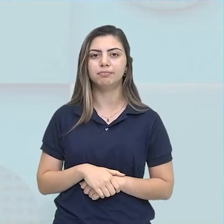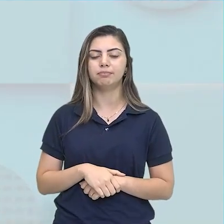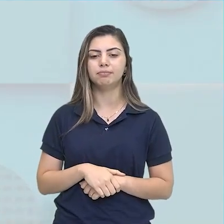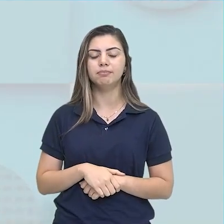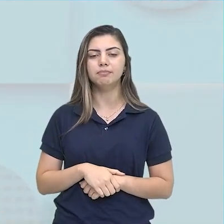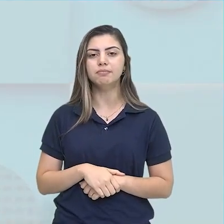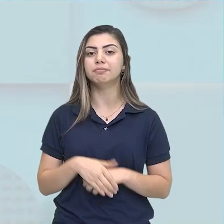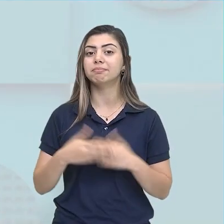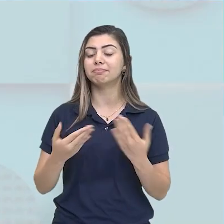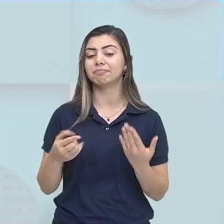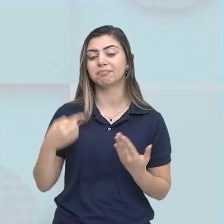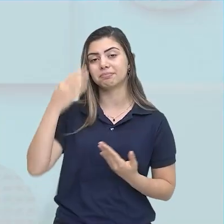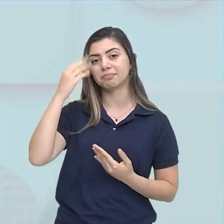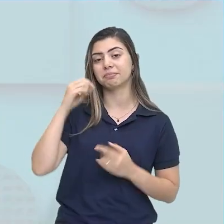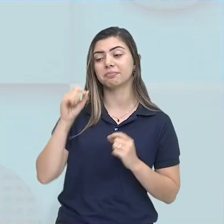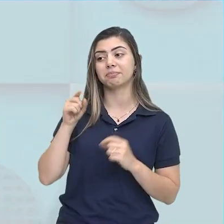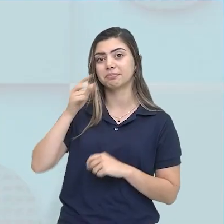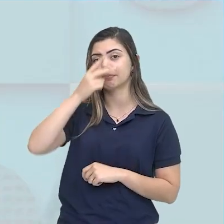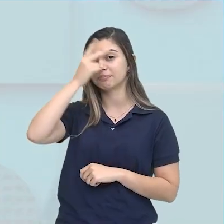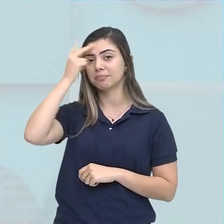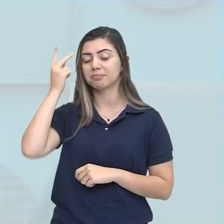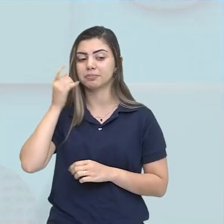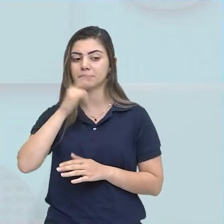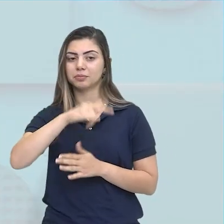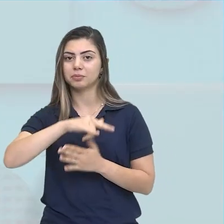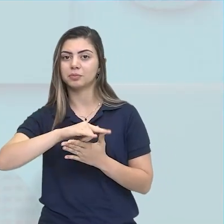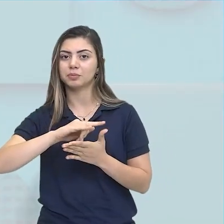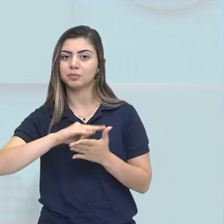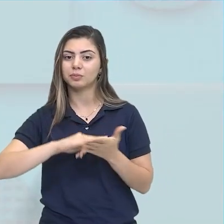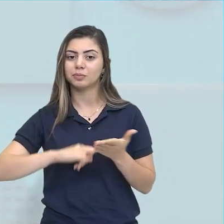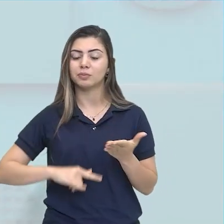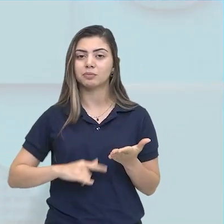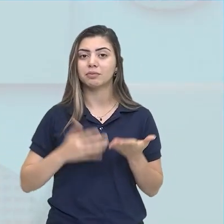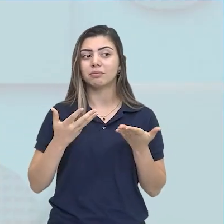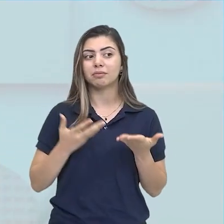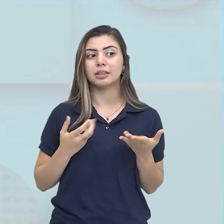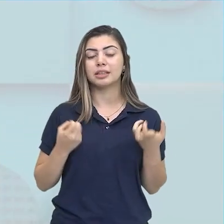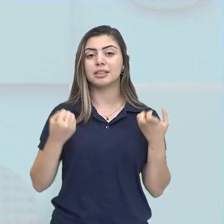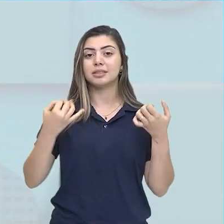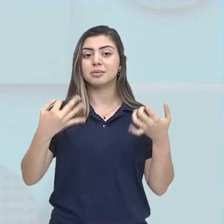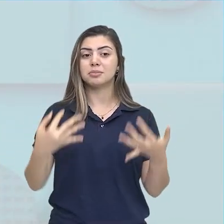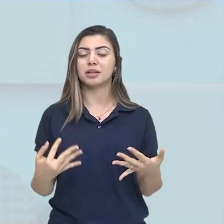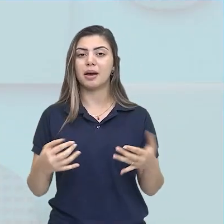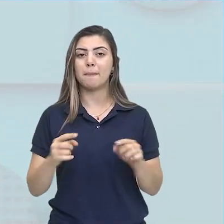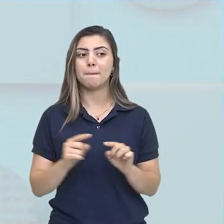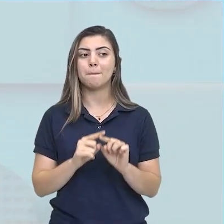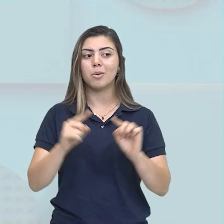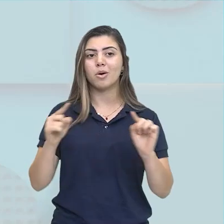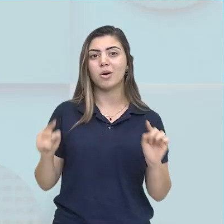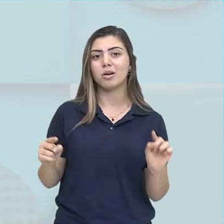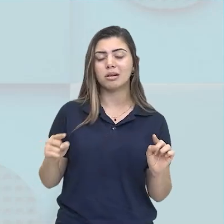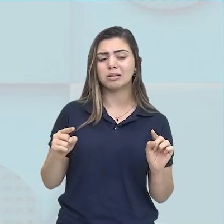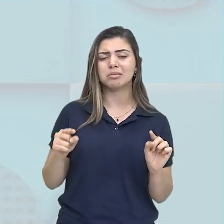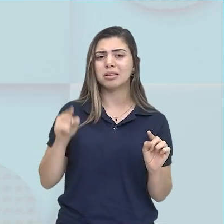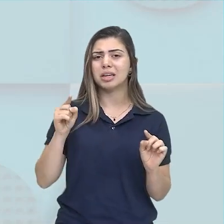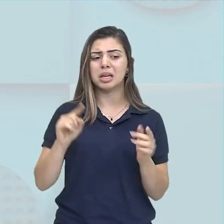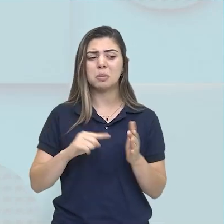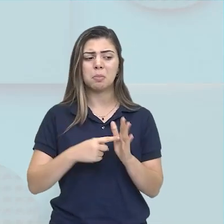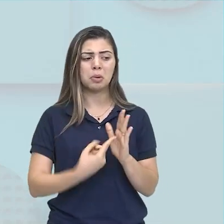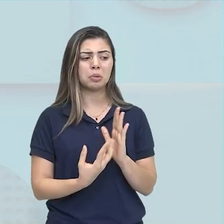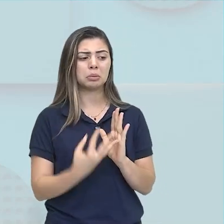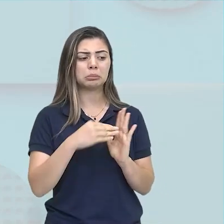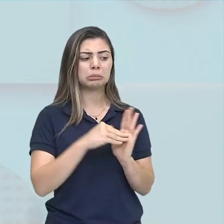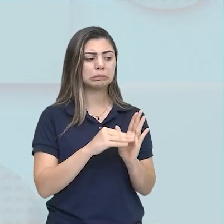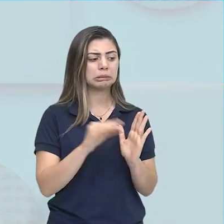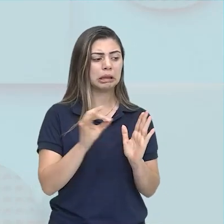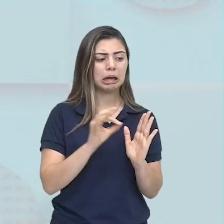Provavelmente, né, a pessoa que deixou o testamento queria dizer algo, porém, como não